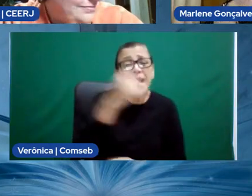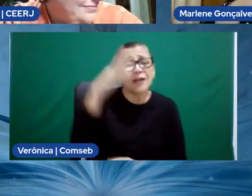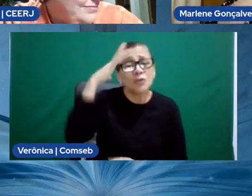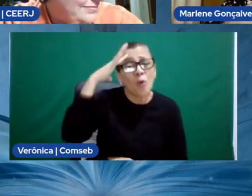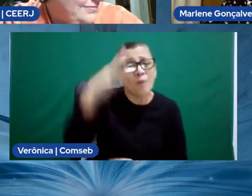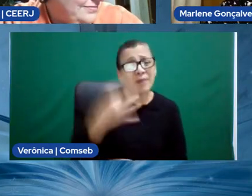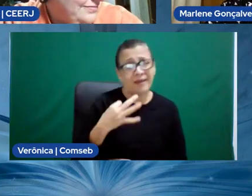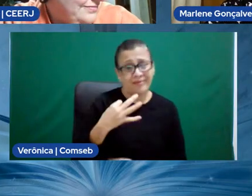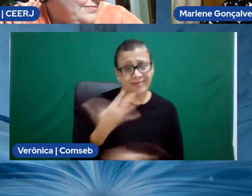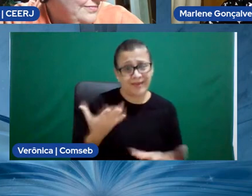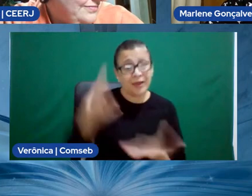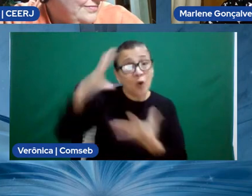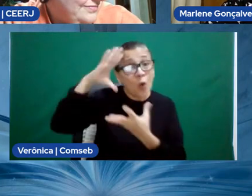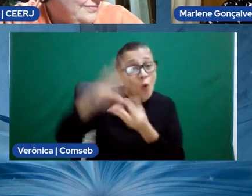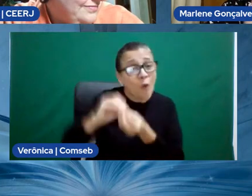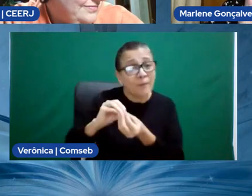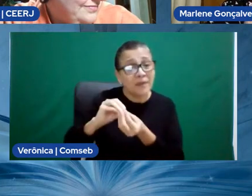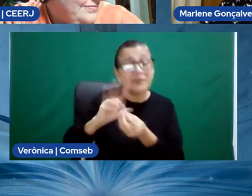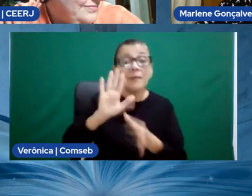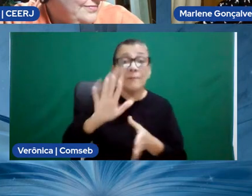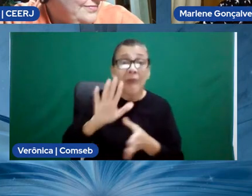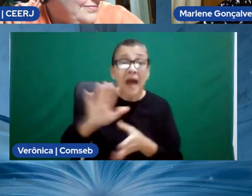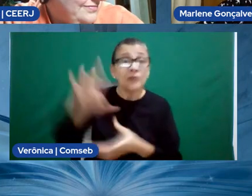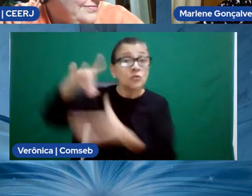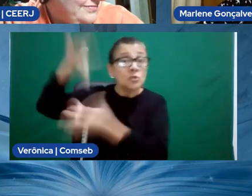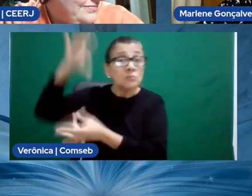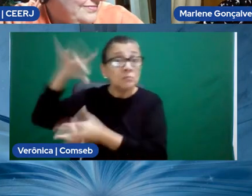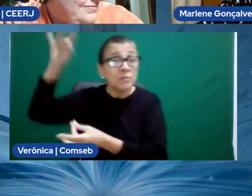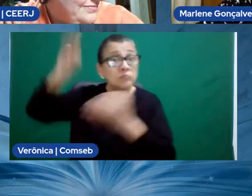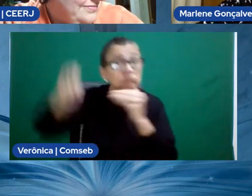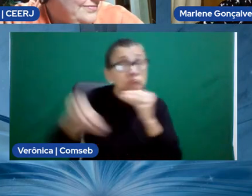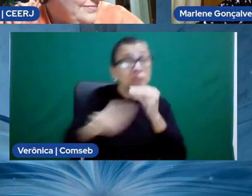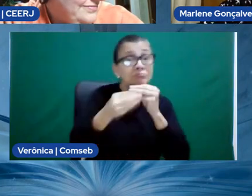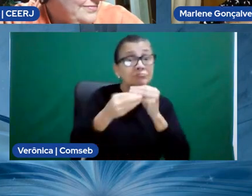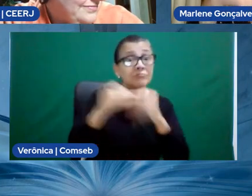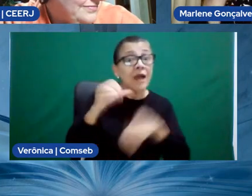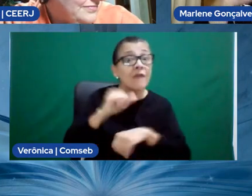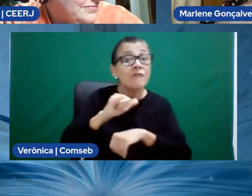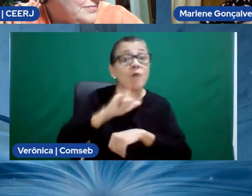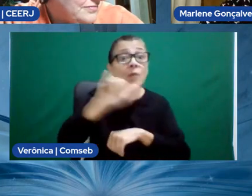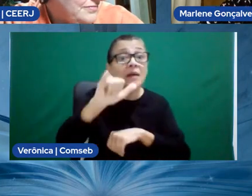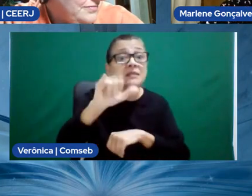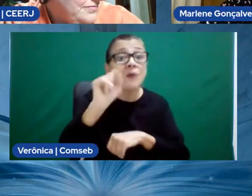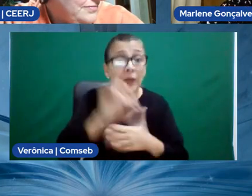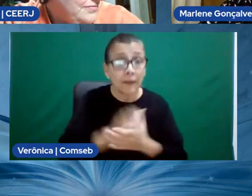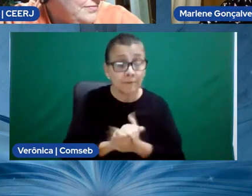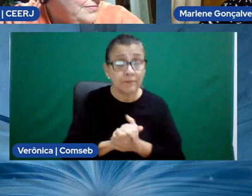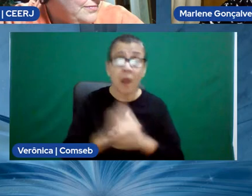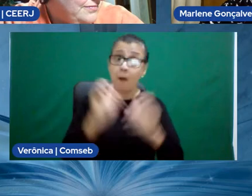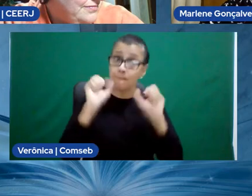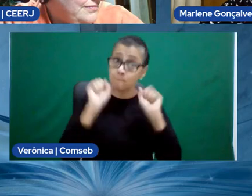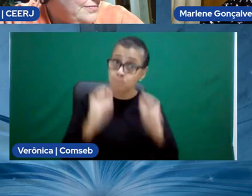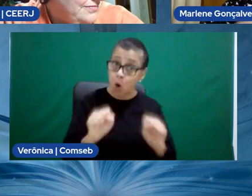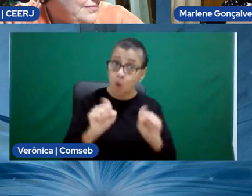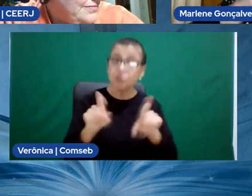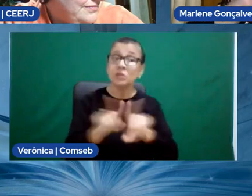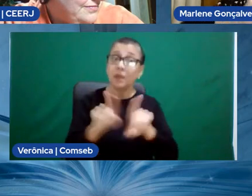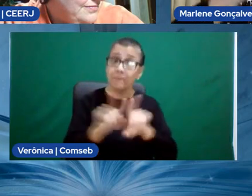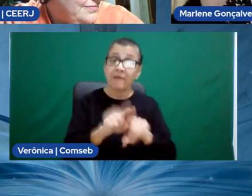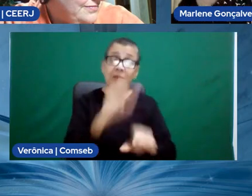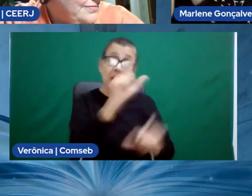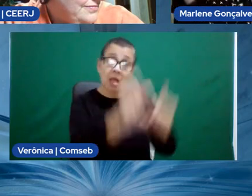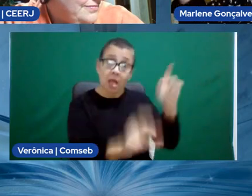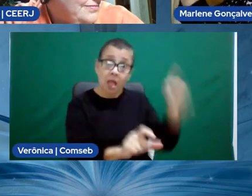eles trouxeram uma informação a mais importante para essa questão. Eles disseram assim, ó, pode dizer-se que os homens,